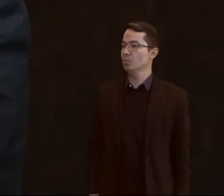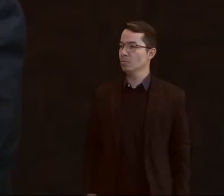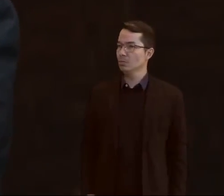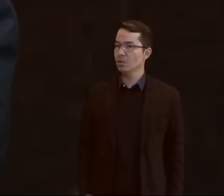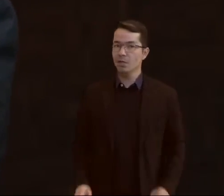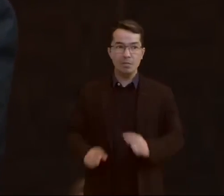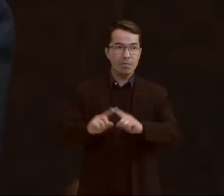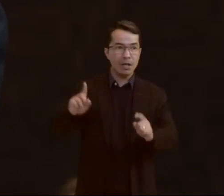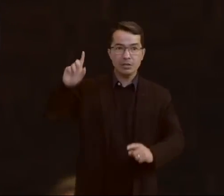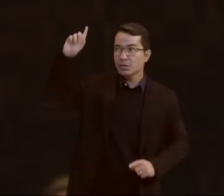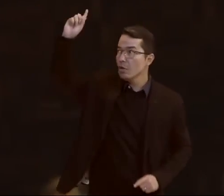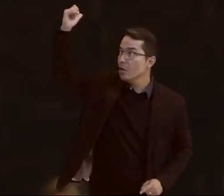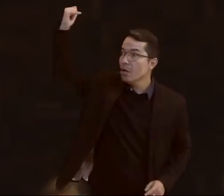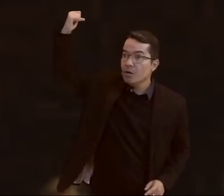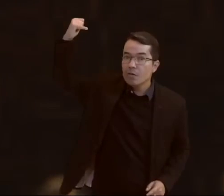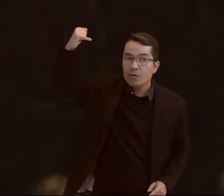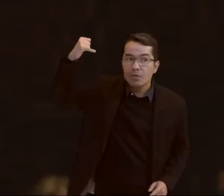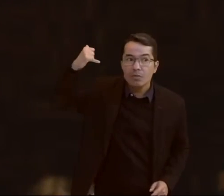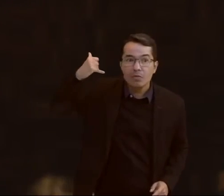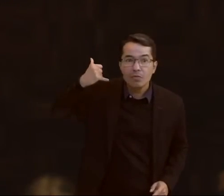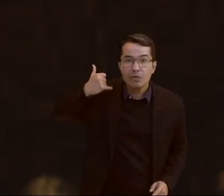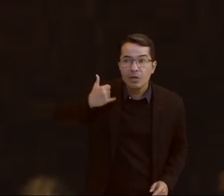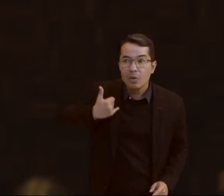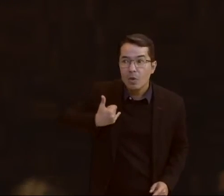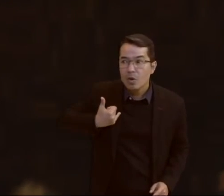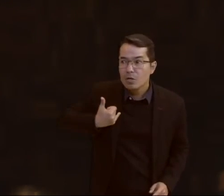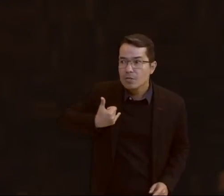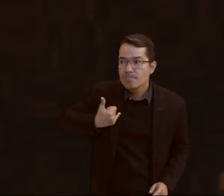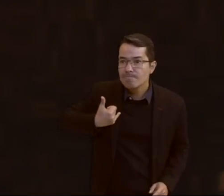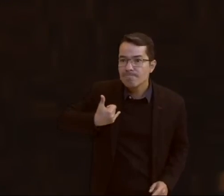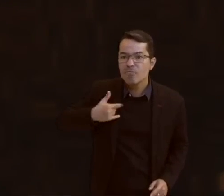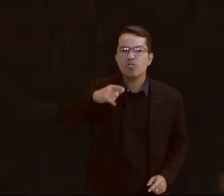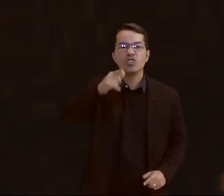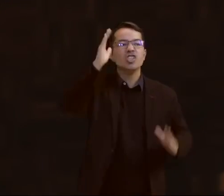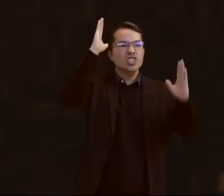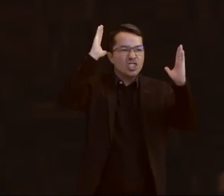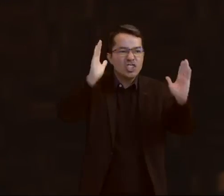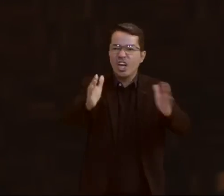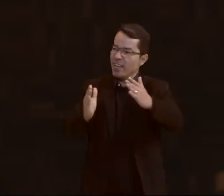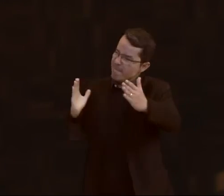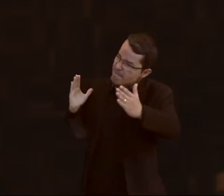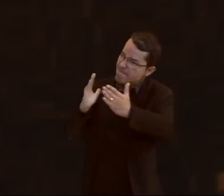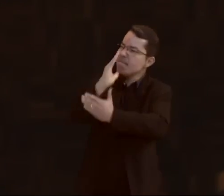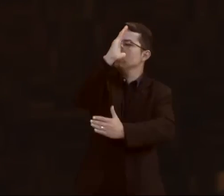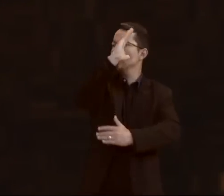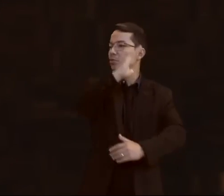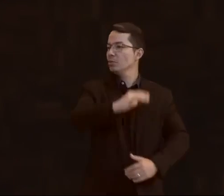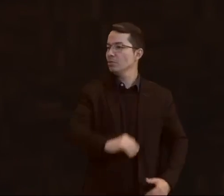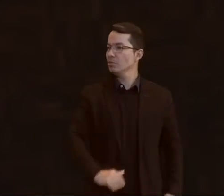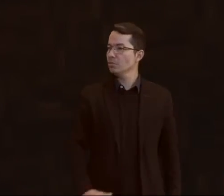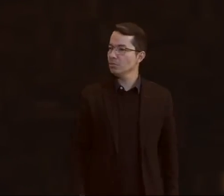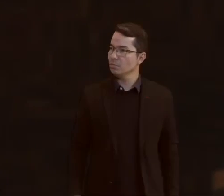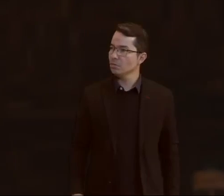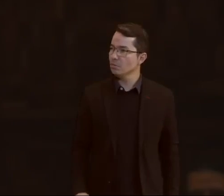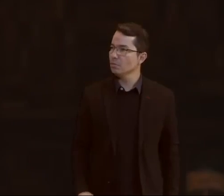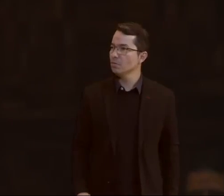grande carta aberta de Deus para o mundo. Porque o improvável